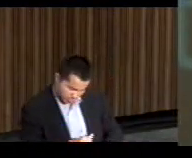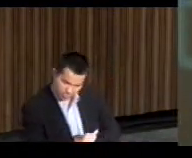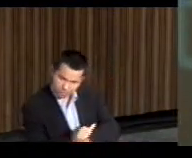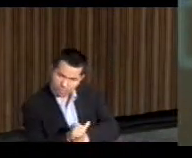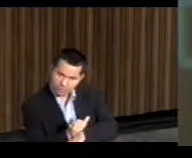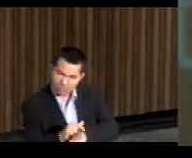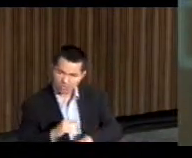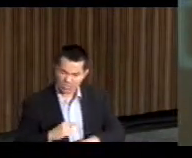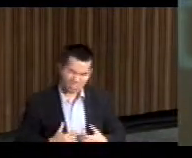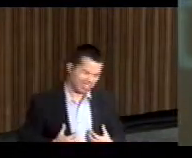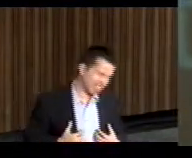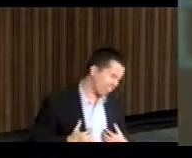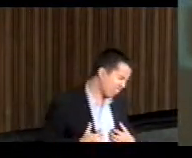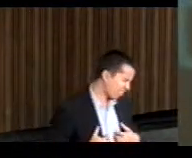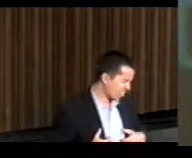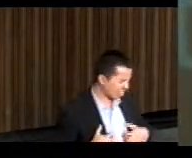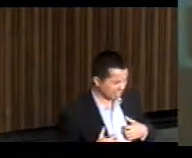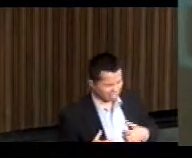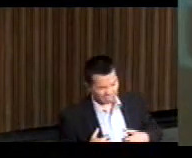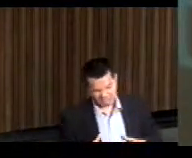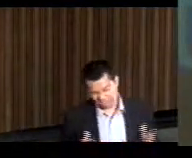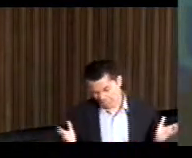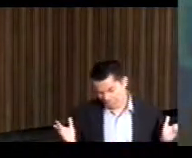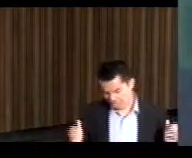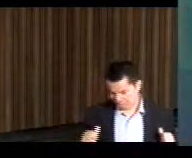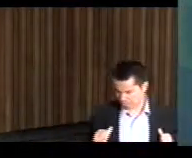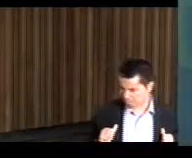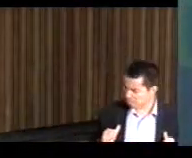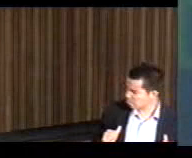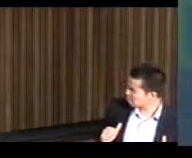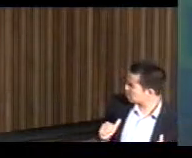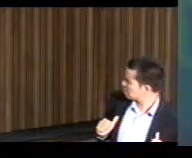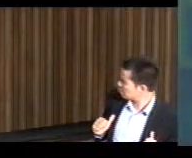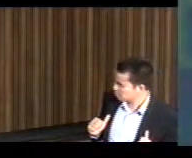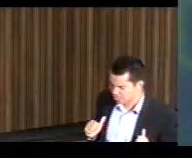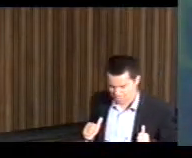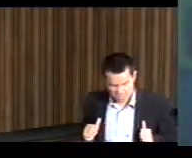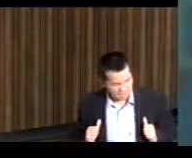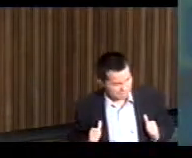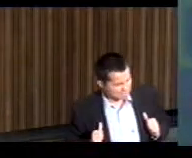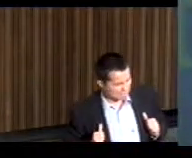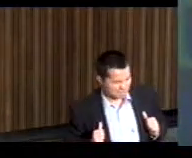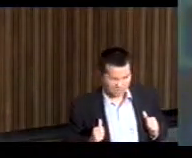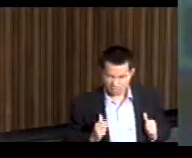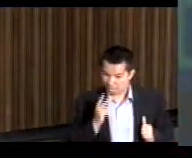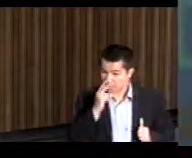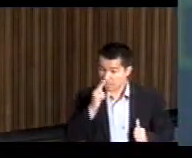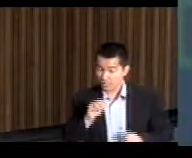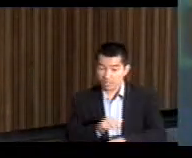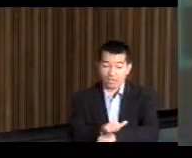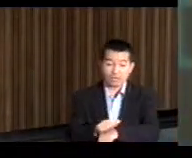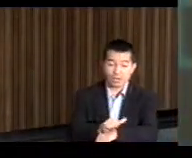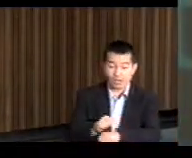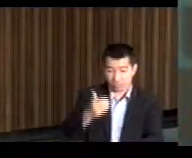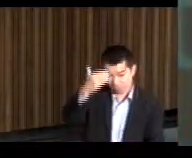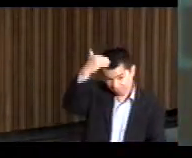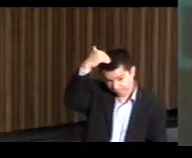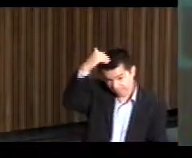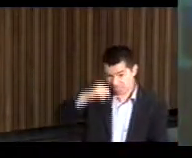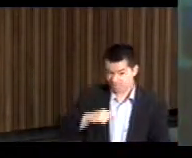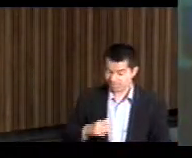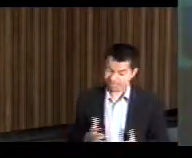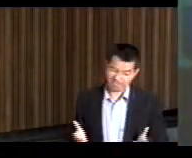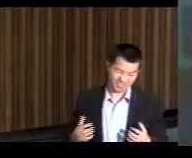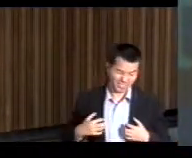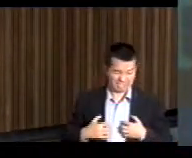naquele momento de acomodação existia no coração de Abraão um sentimento, bom, deixa